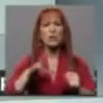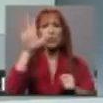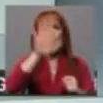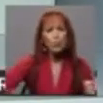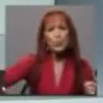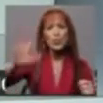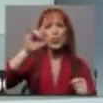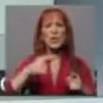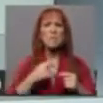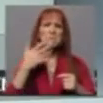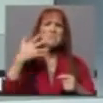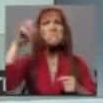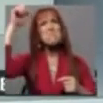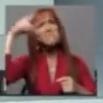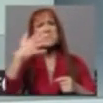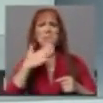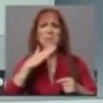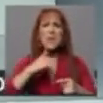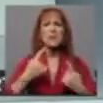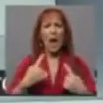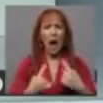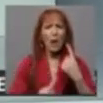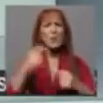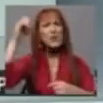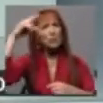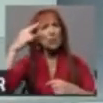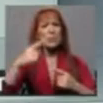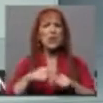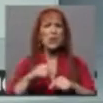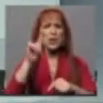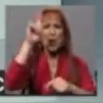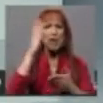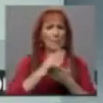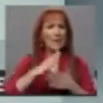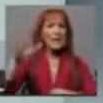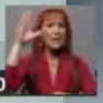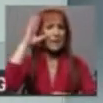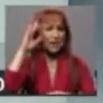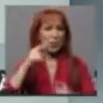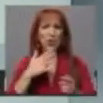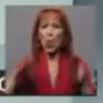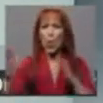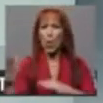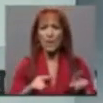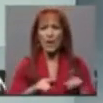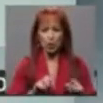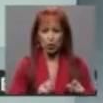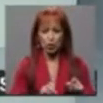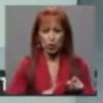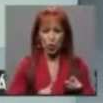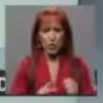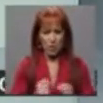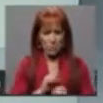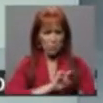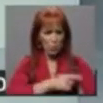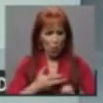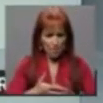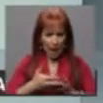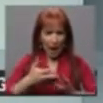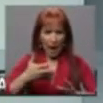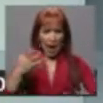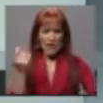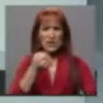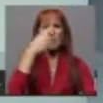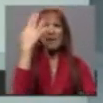território, já com boas abertas, já com algumas abertas na região norte a partir da tarde. O vento do quadrante sul aumenta de intensidade ao longo da